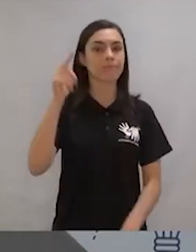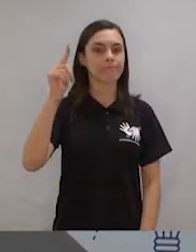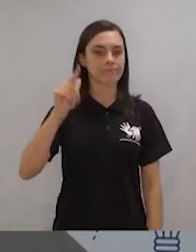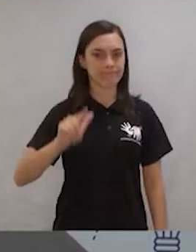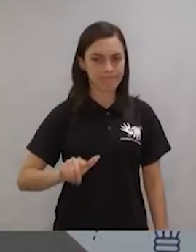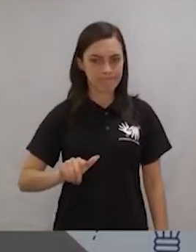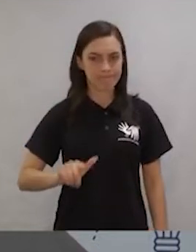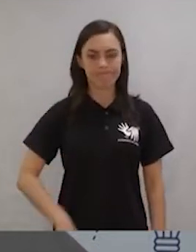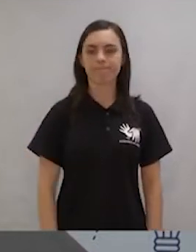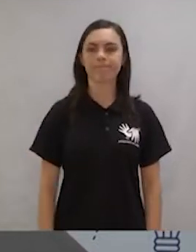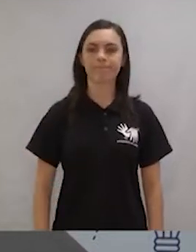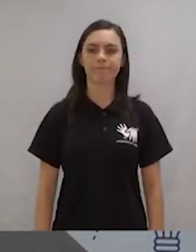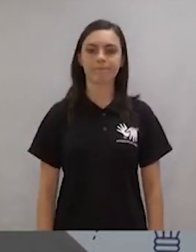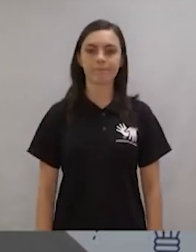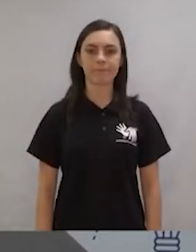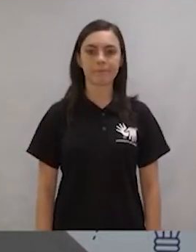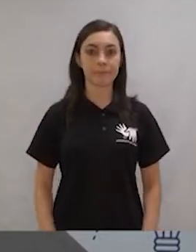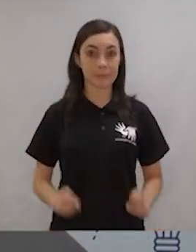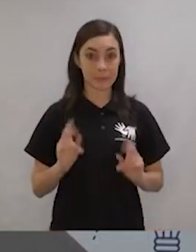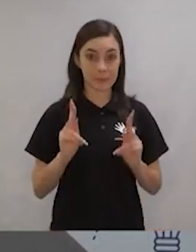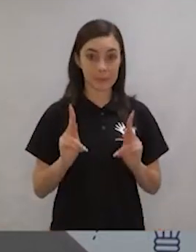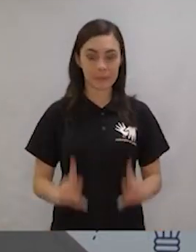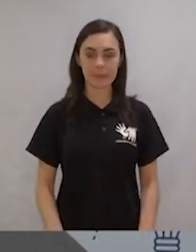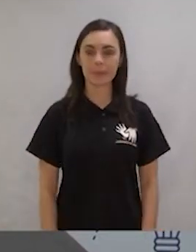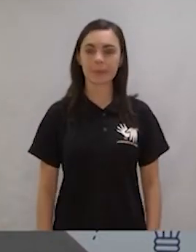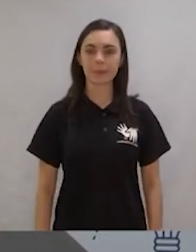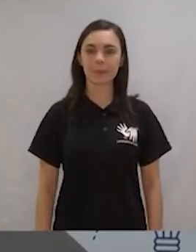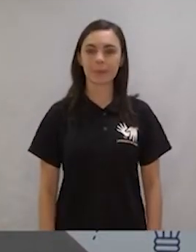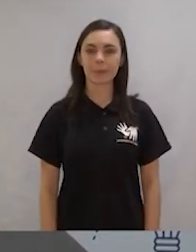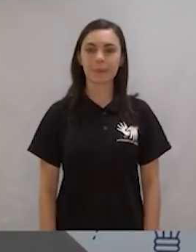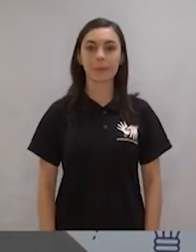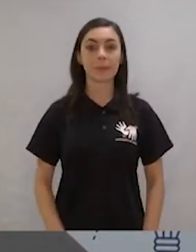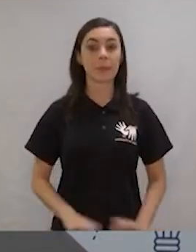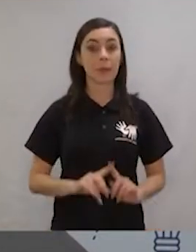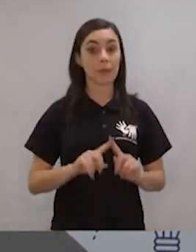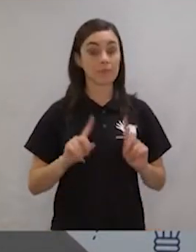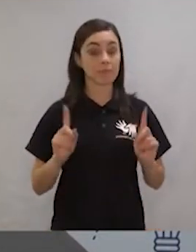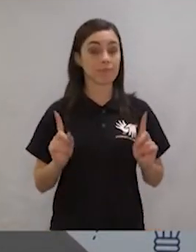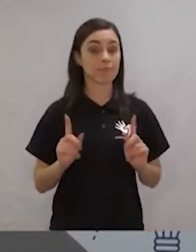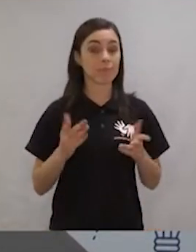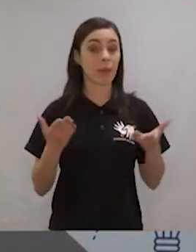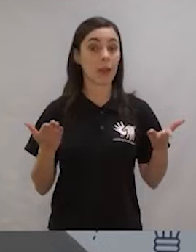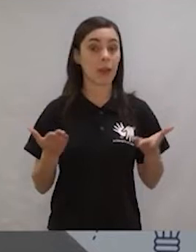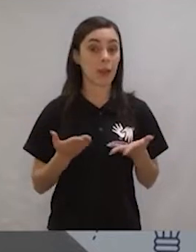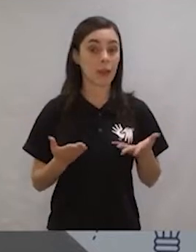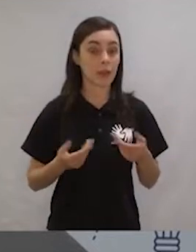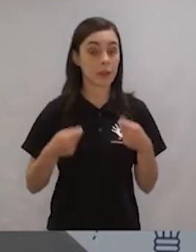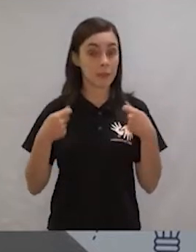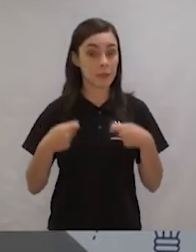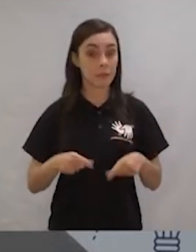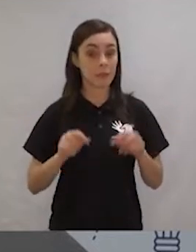contagem novamente, certo? Só que agora nós temos que fazer